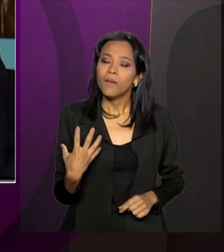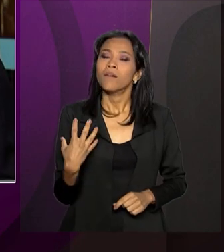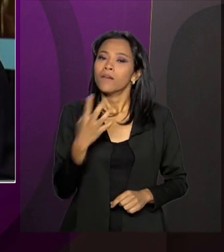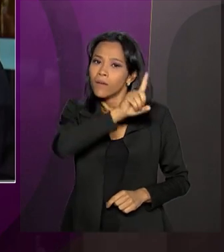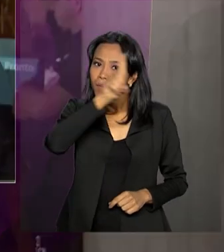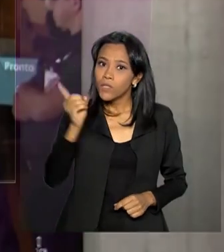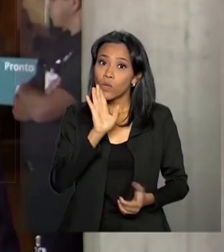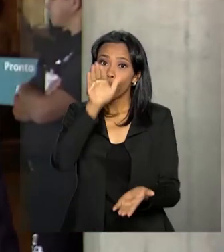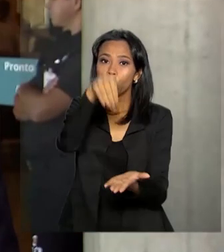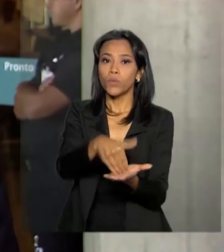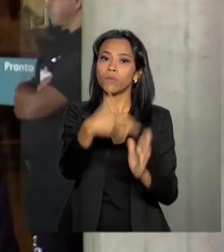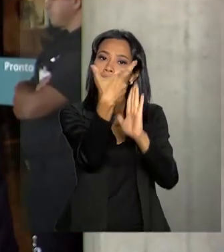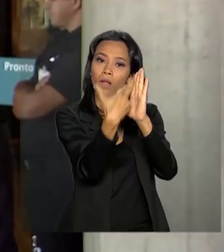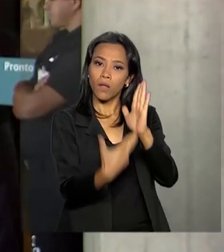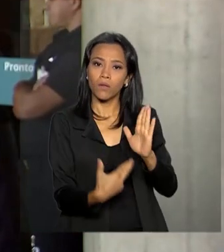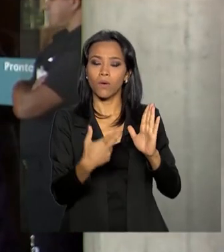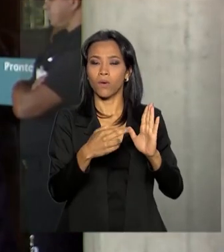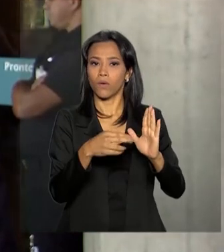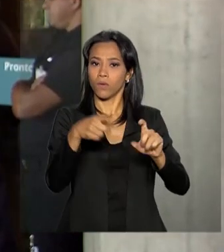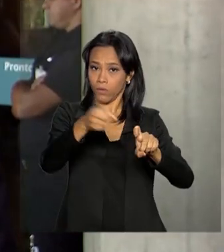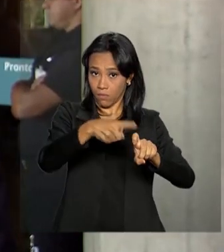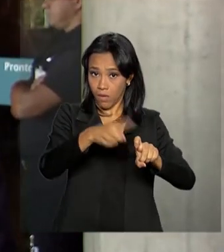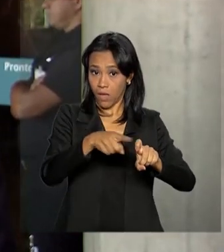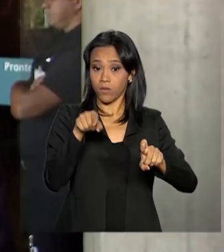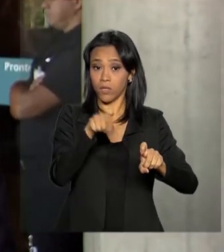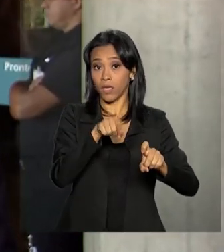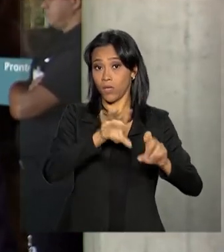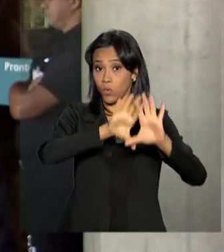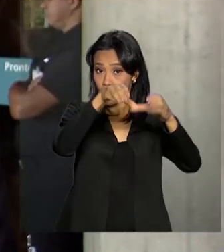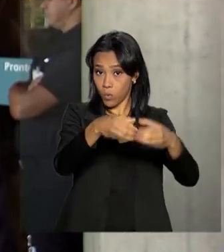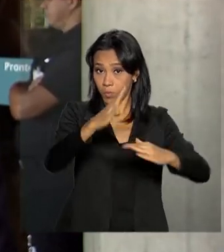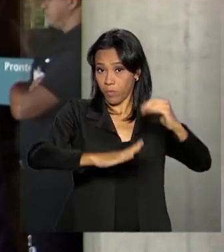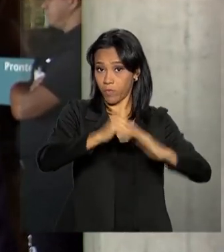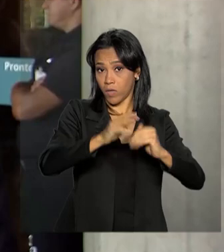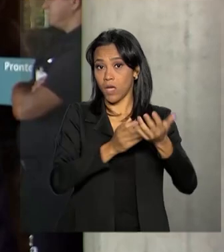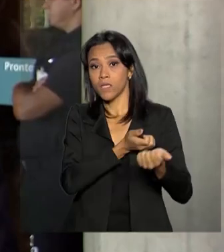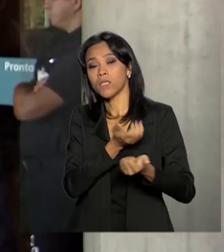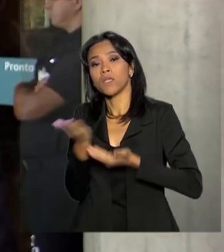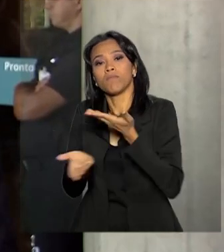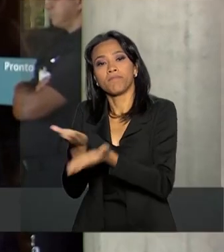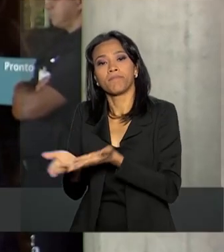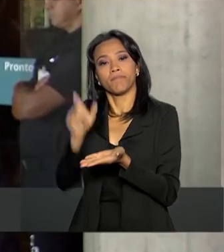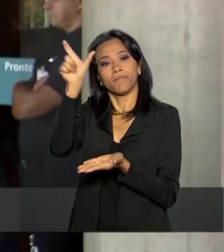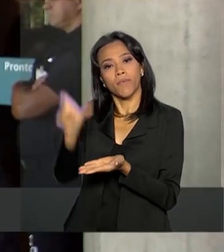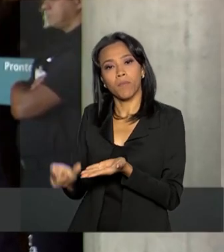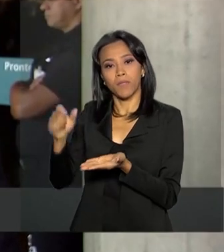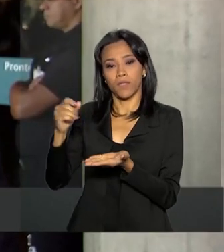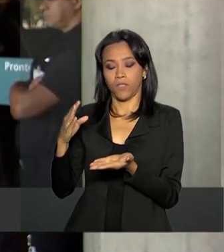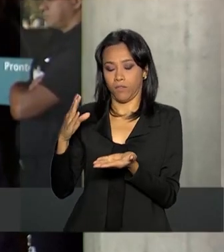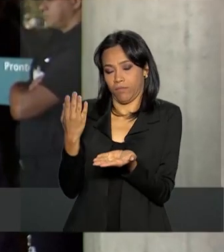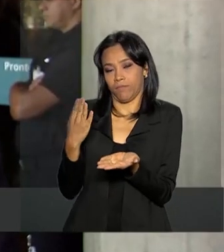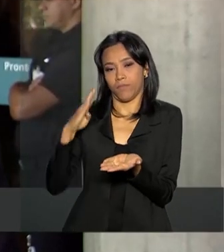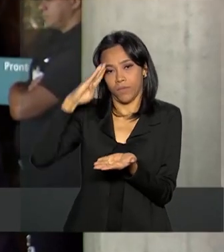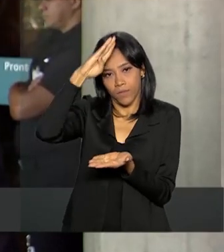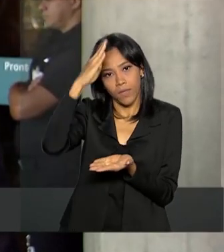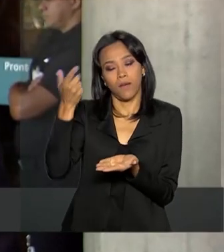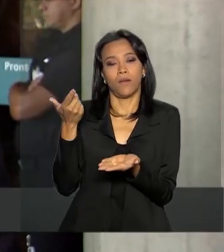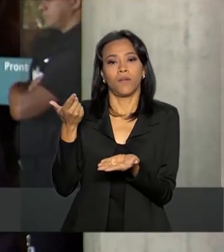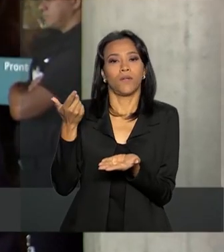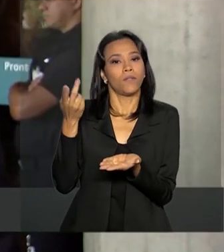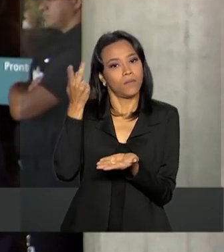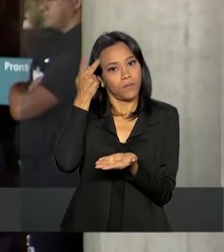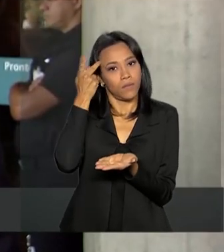último boletim médico divulgado pela equipe que atende o presidente Jair Bolsonaro aqui no Hospital Albert Einstein, na zona sul da capital